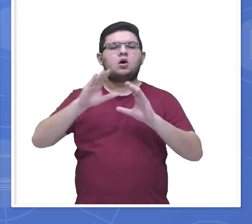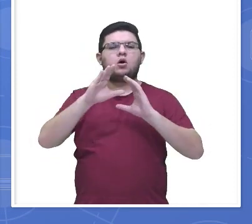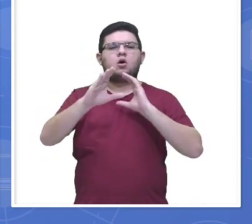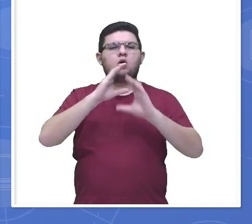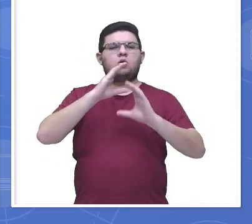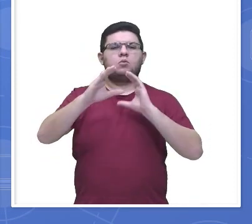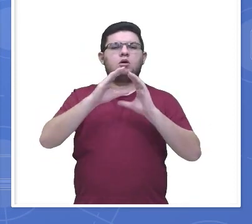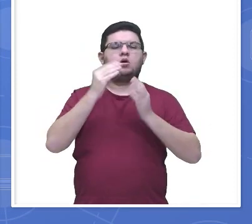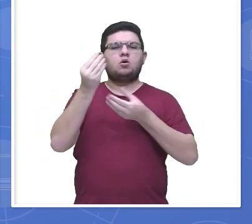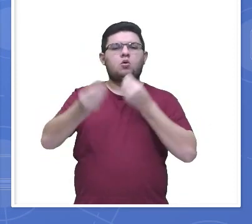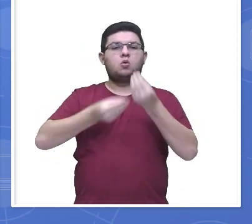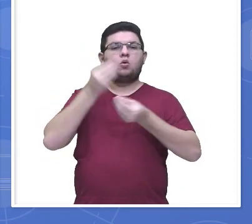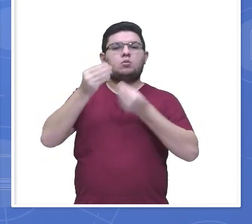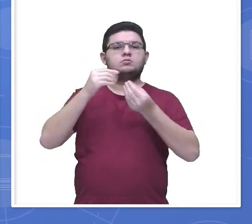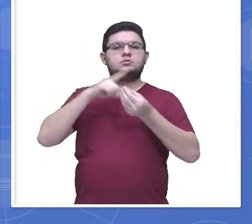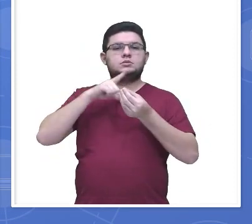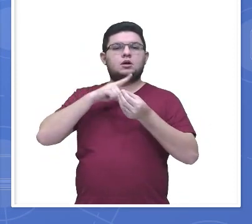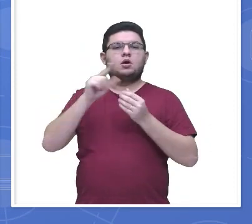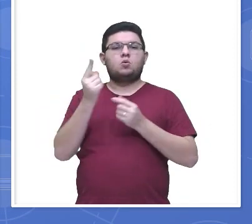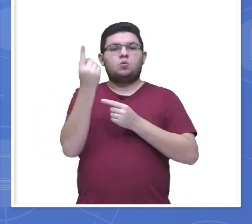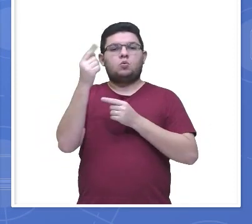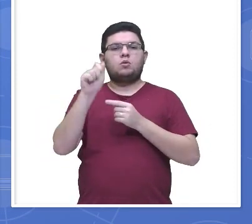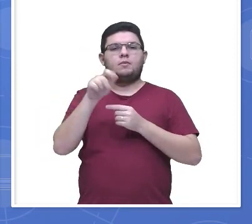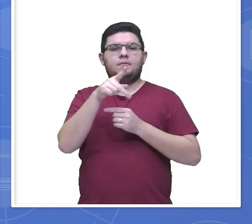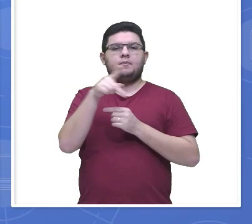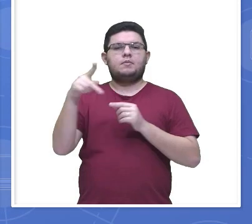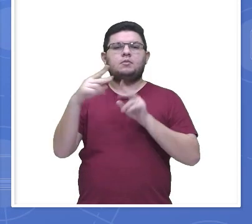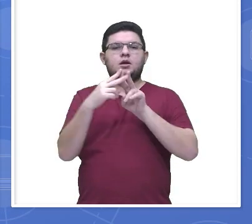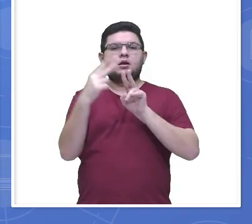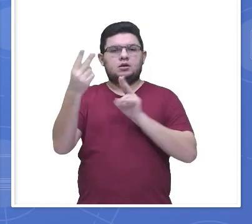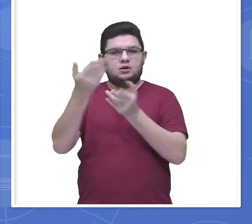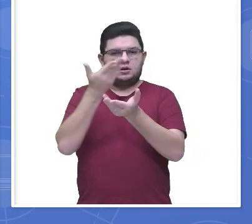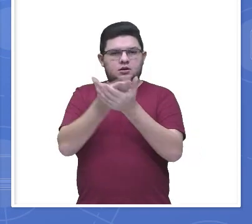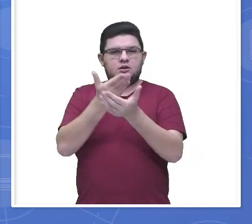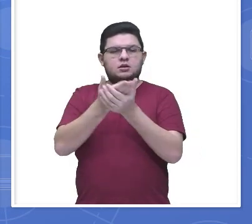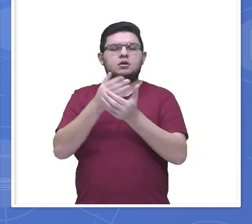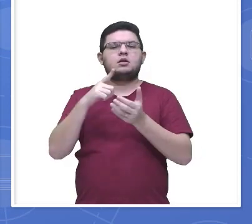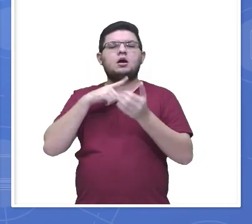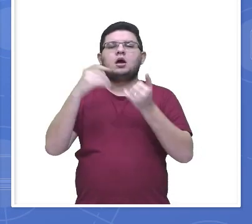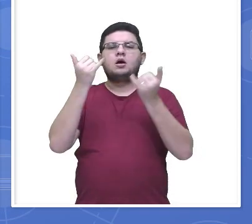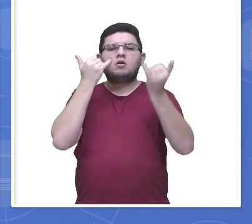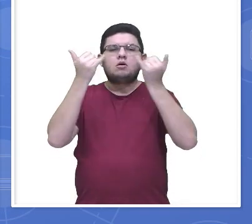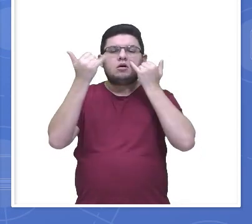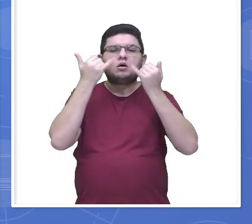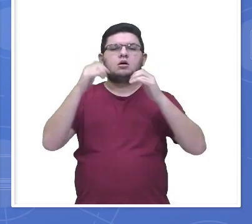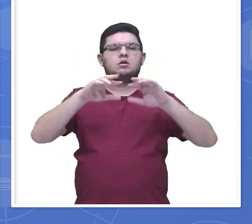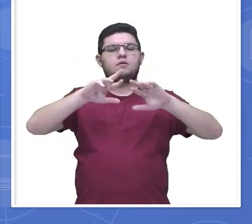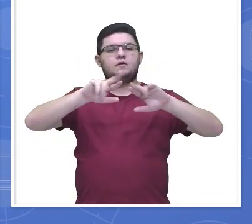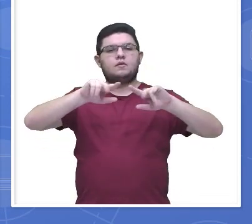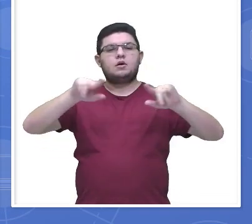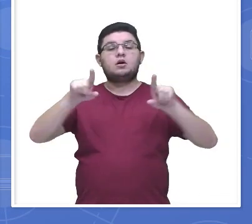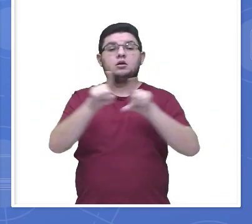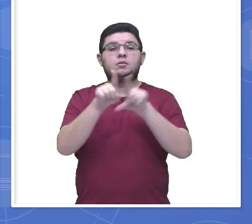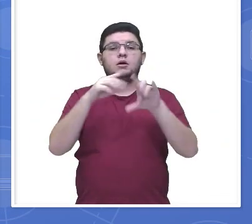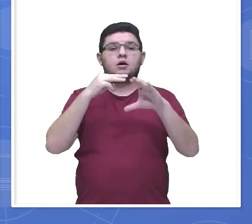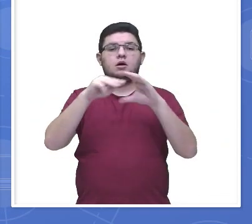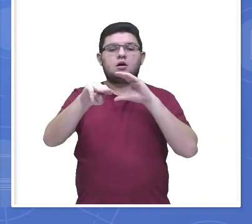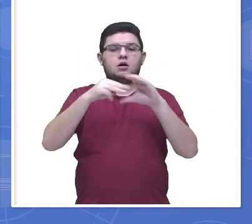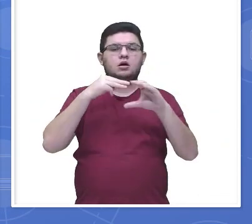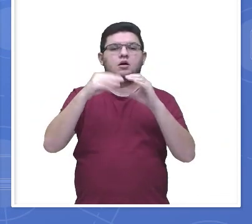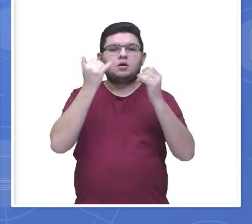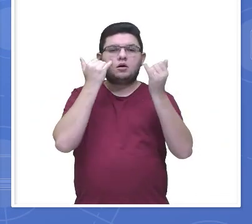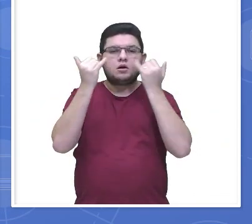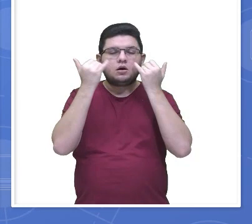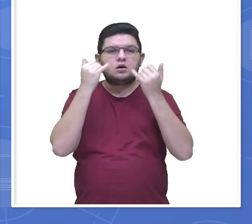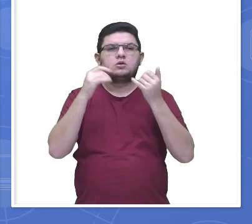Casa, acompanhando a aula, recebendo informações, né, que são as aulas, e vocês também podem mandar informações, mandam